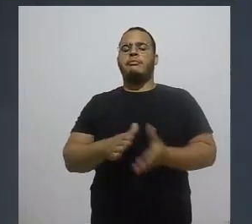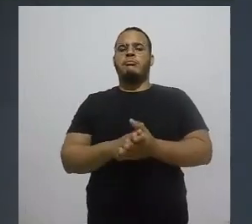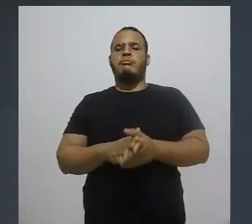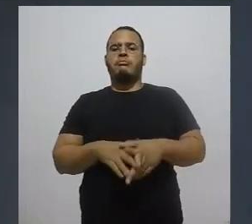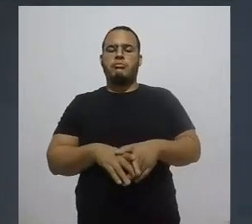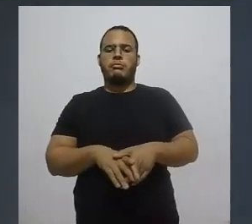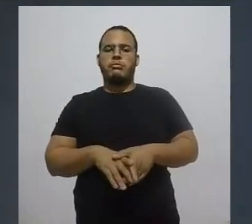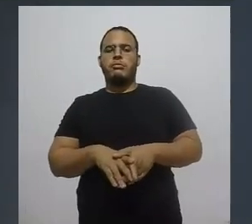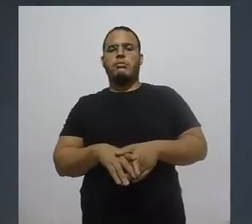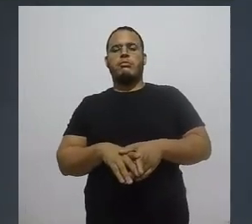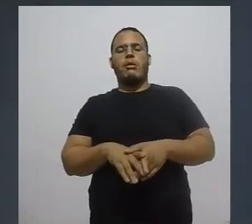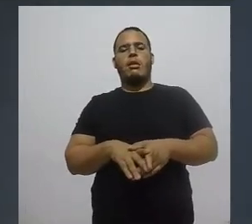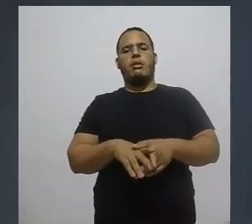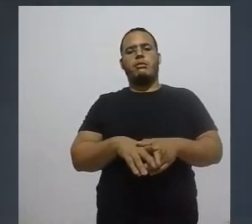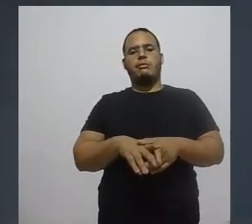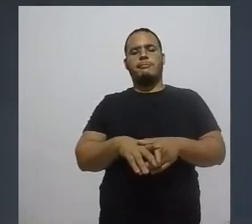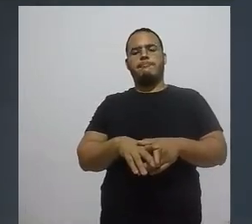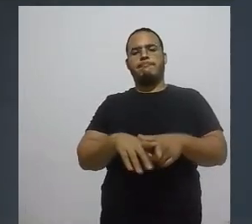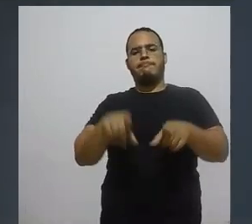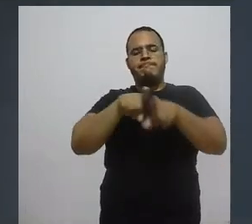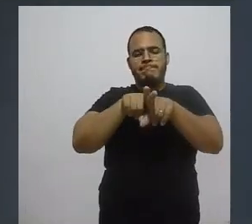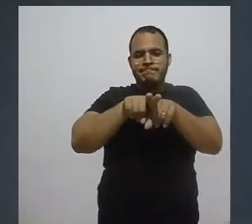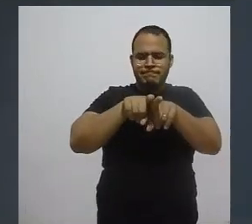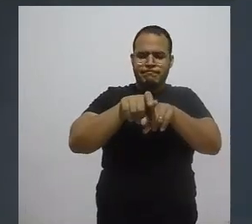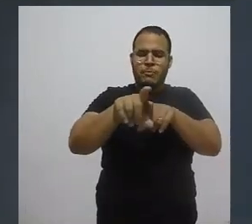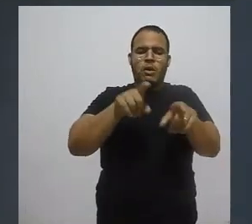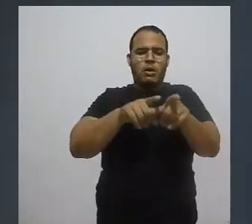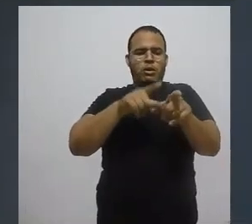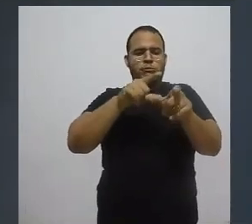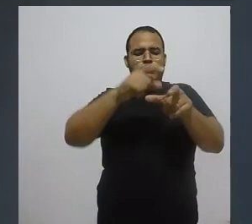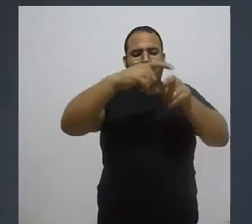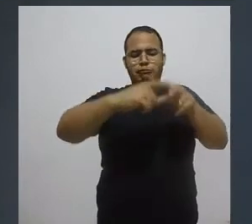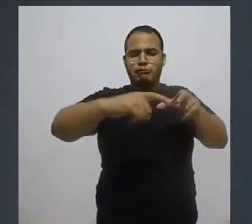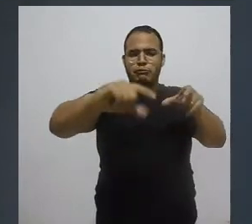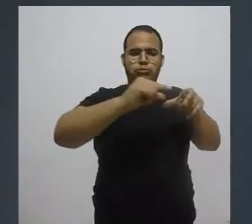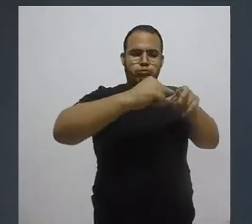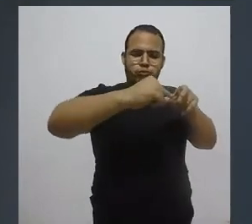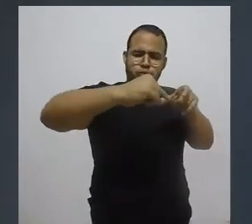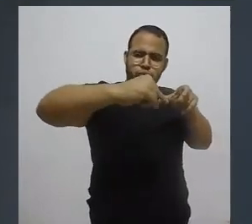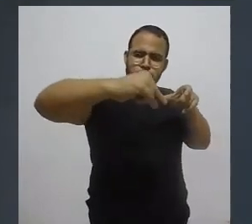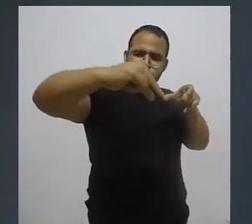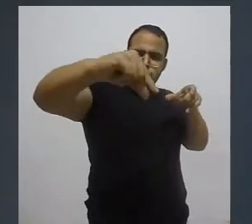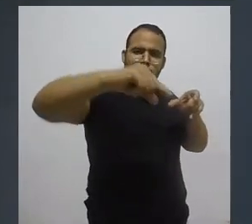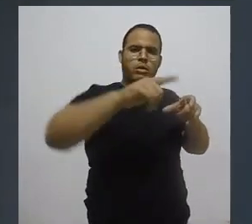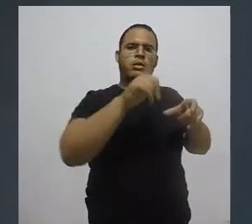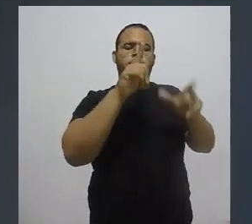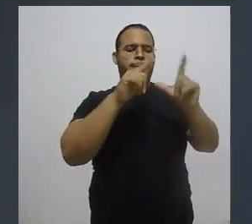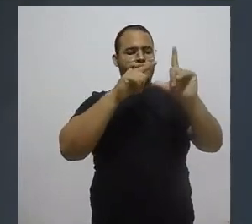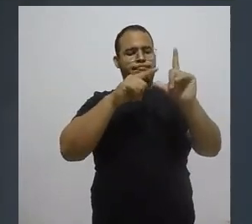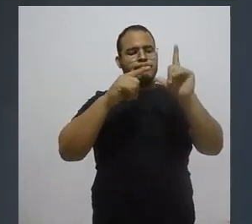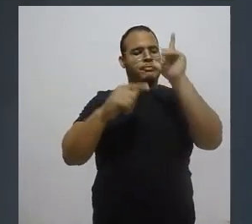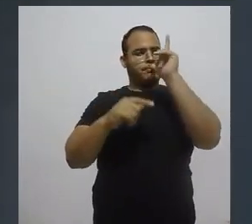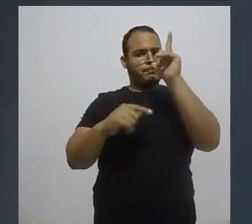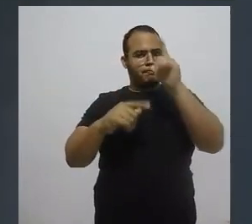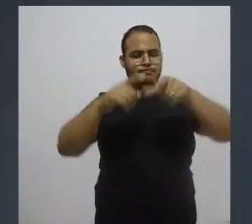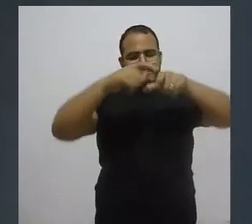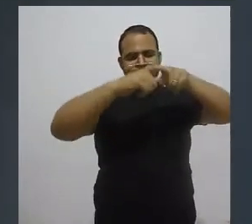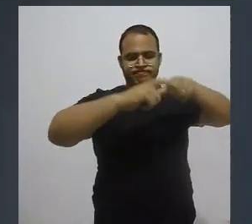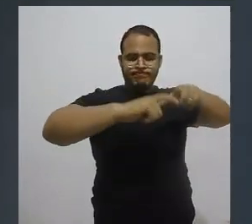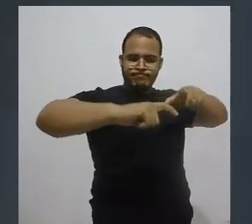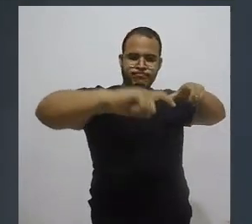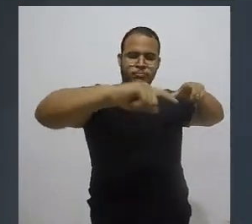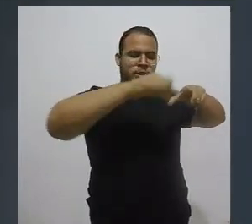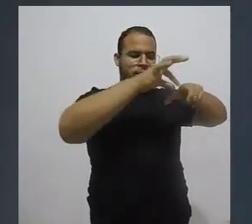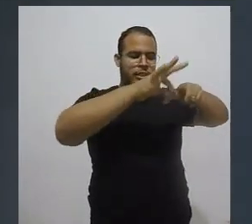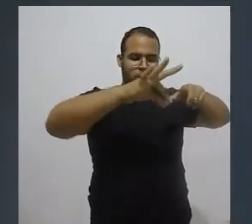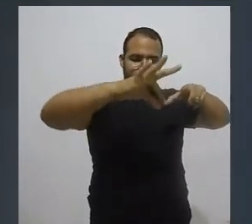meio externo, certo? Desse sistema todo. E ele percorre todo o pênis e por ele passa tanto a